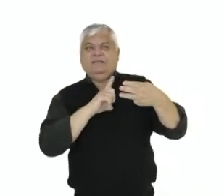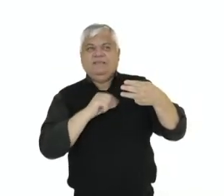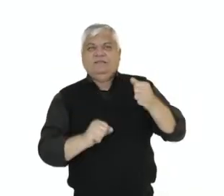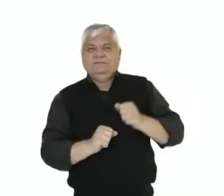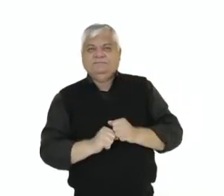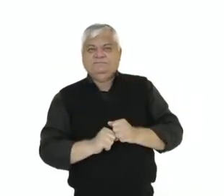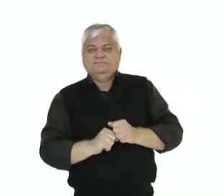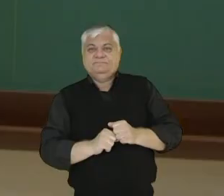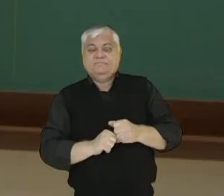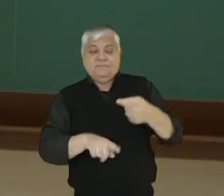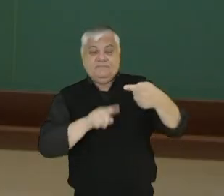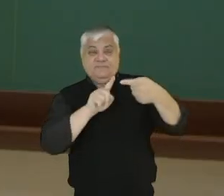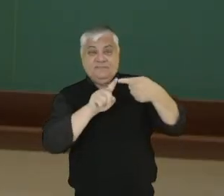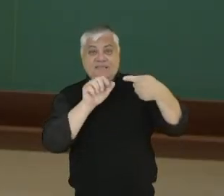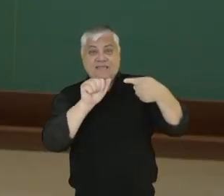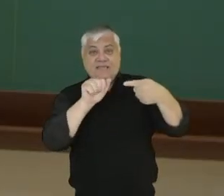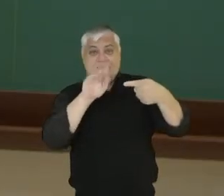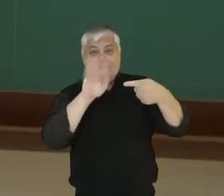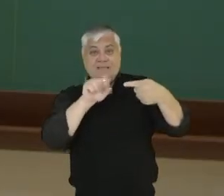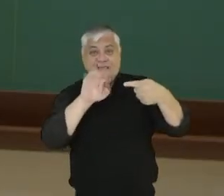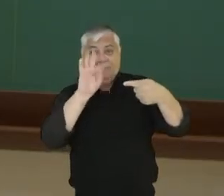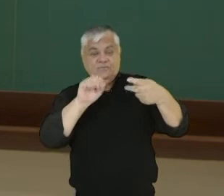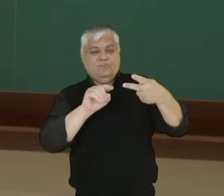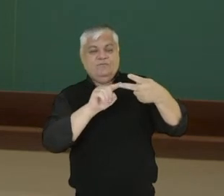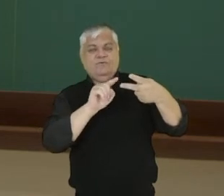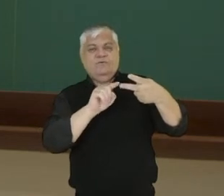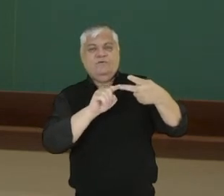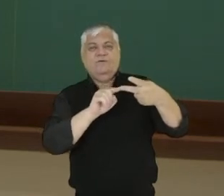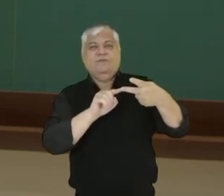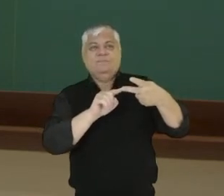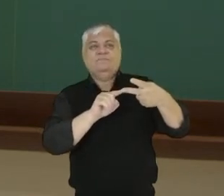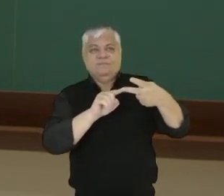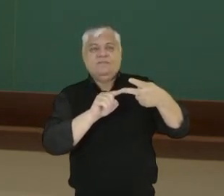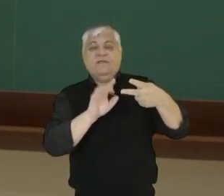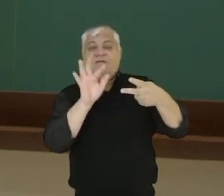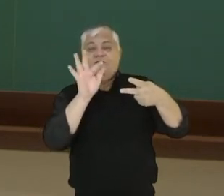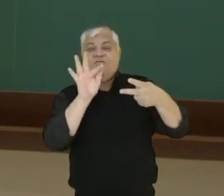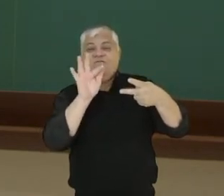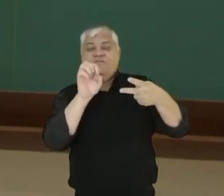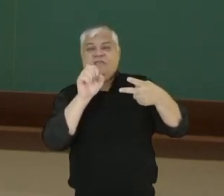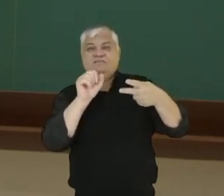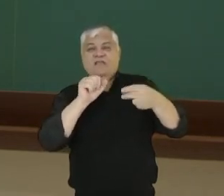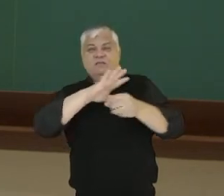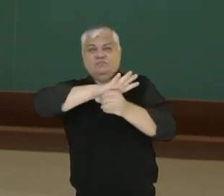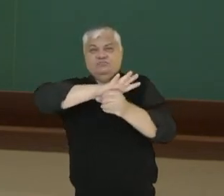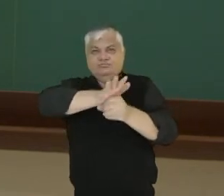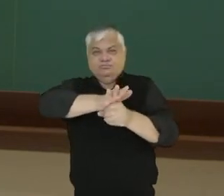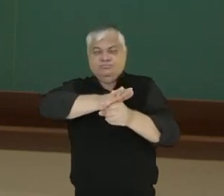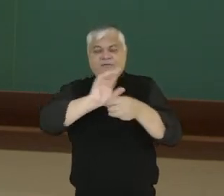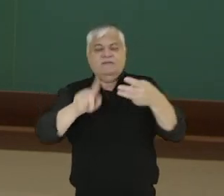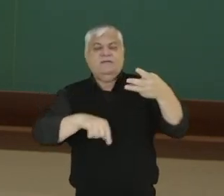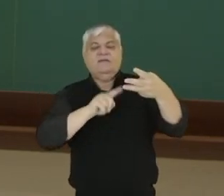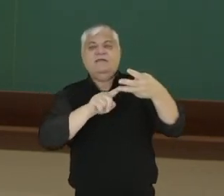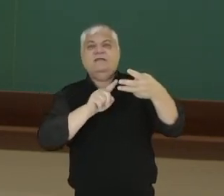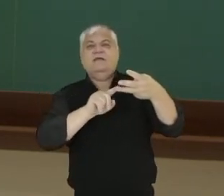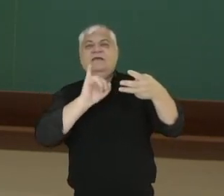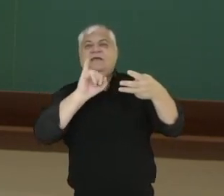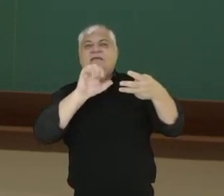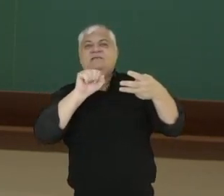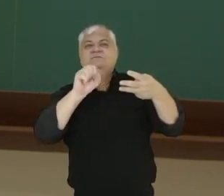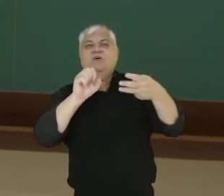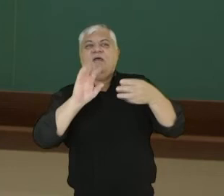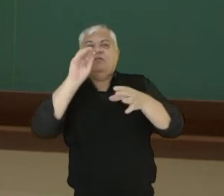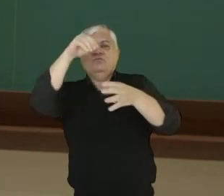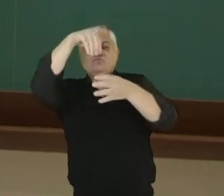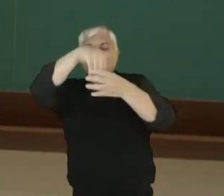disso. Nós temos um sistema aberto, sistema fechado está com a rolha e um sistema isolado, ou seja, você está com um pacote aqui dentro e